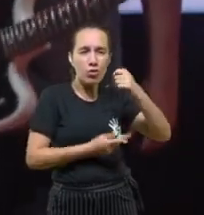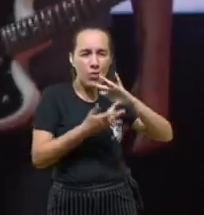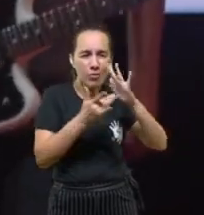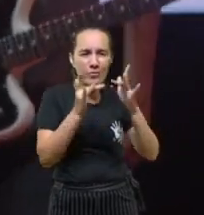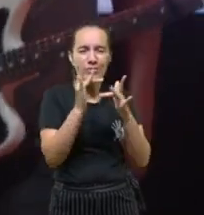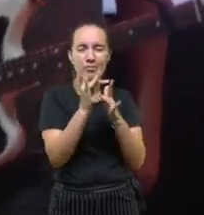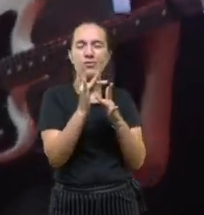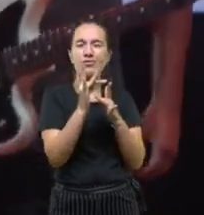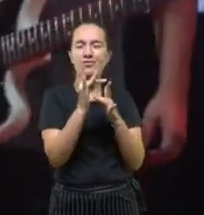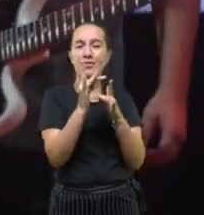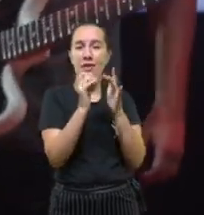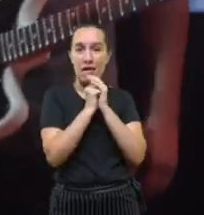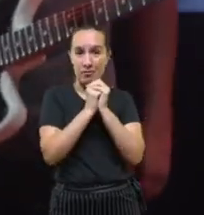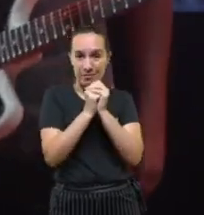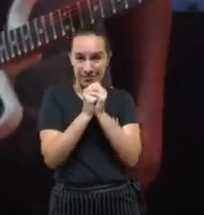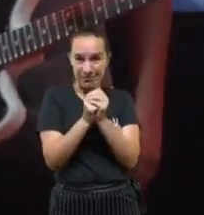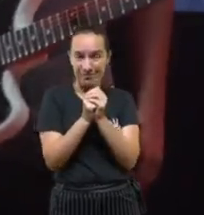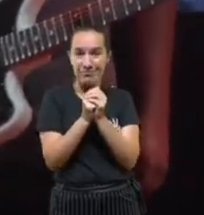Amém.